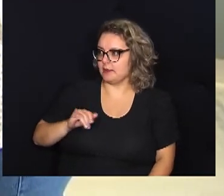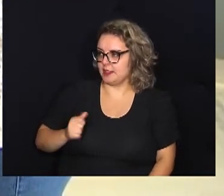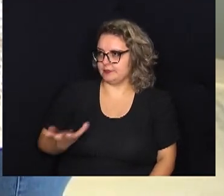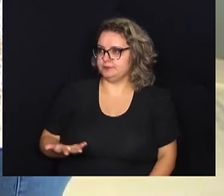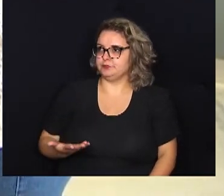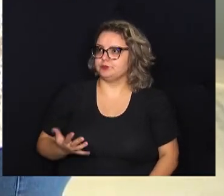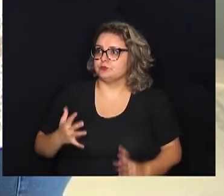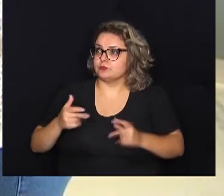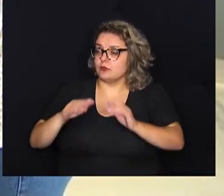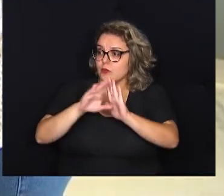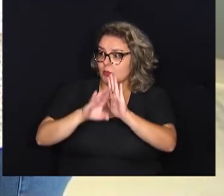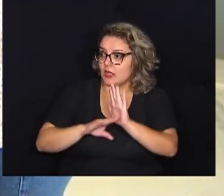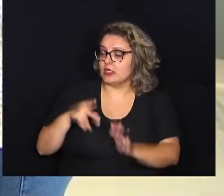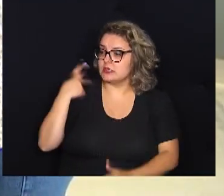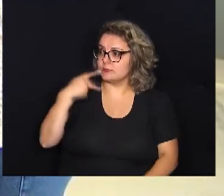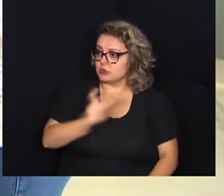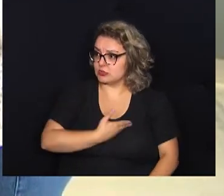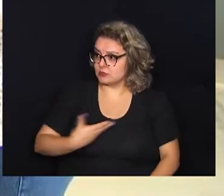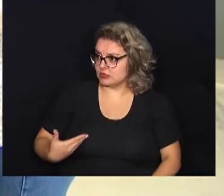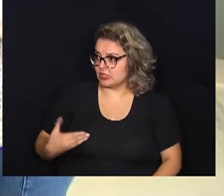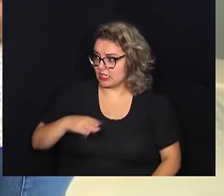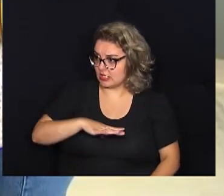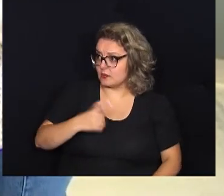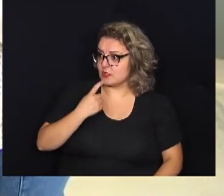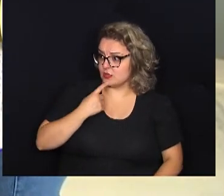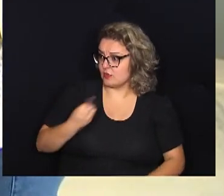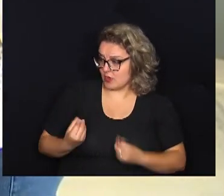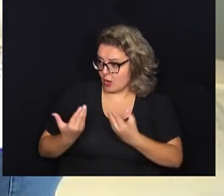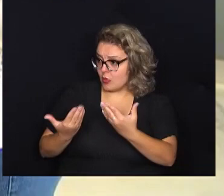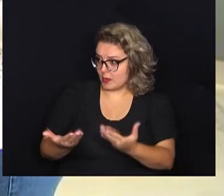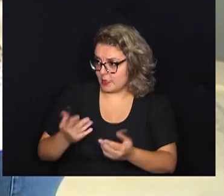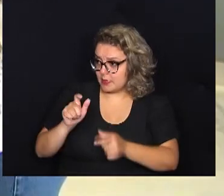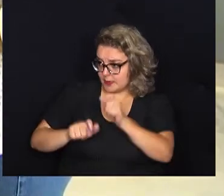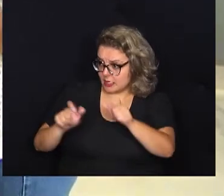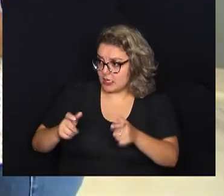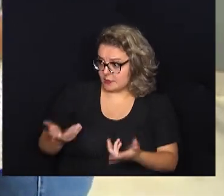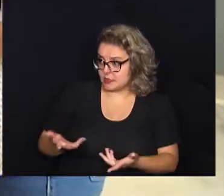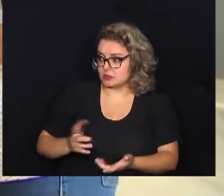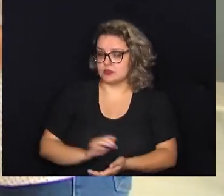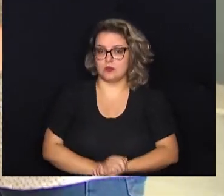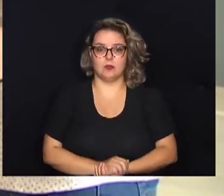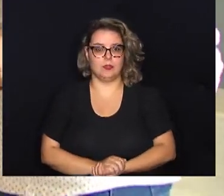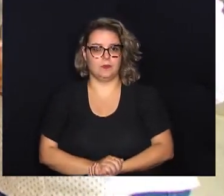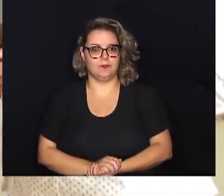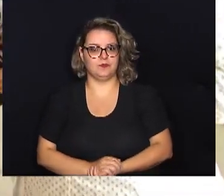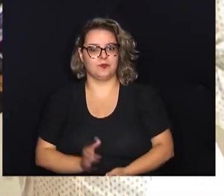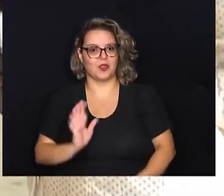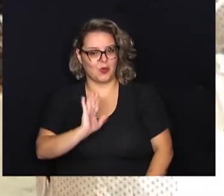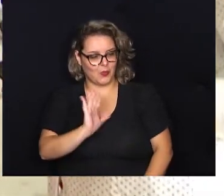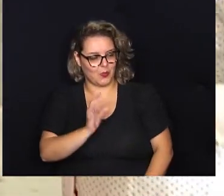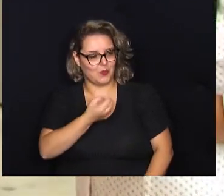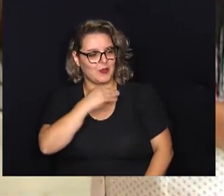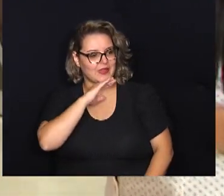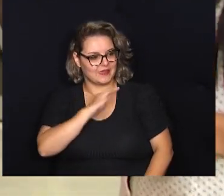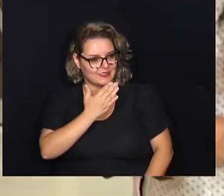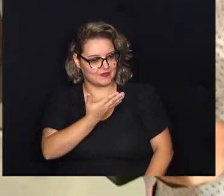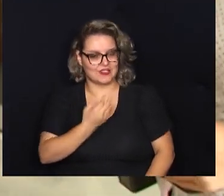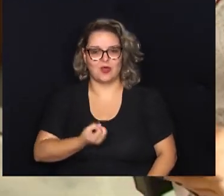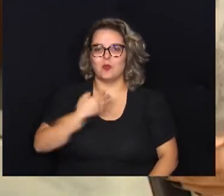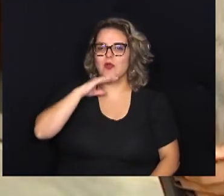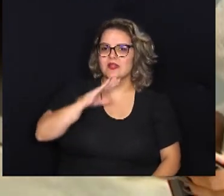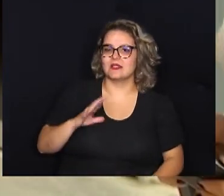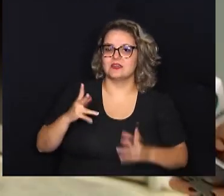pautada nas políticas públicas que a cidade de Campinas oferece para a população? Boa tarde a você, boa tarde a todos que